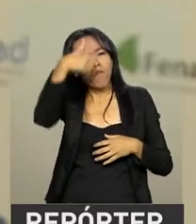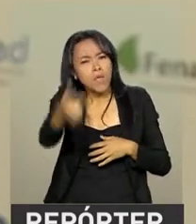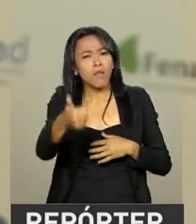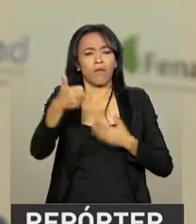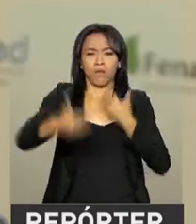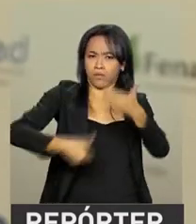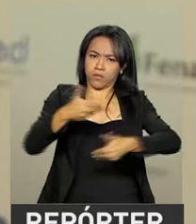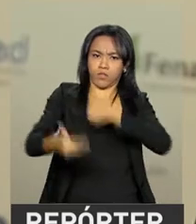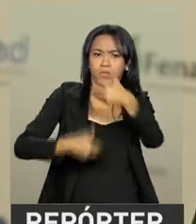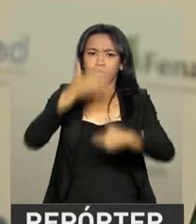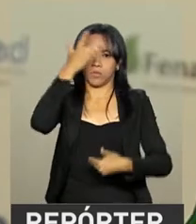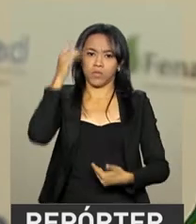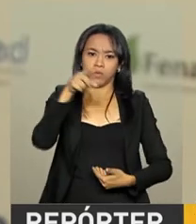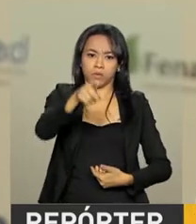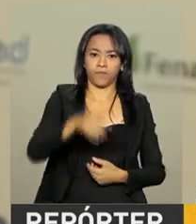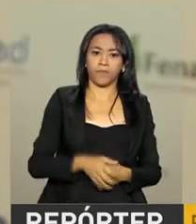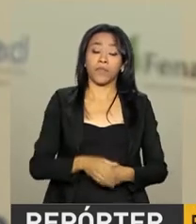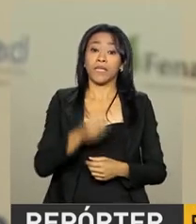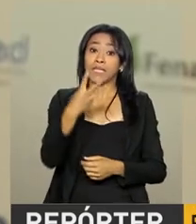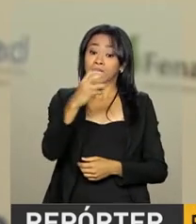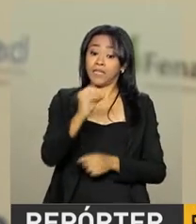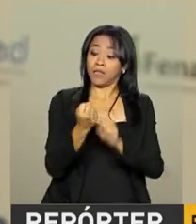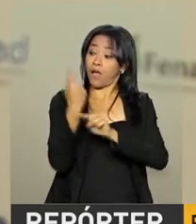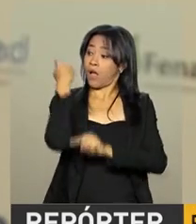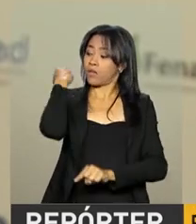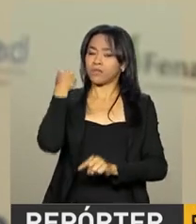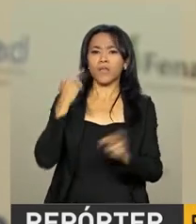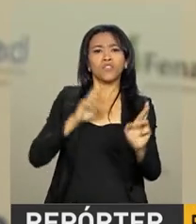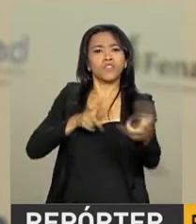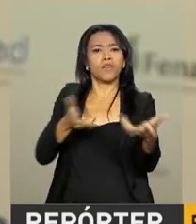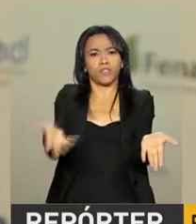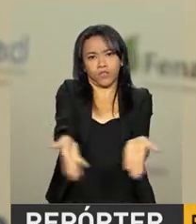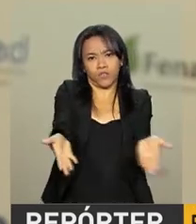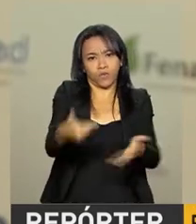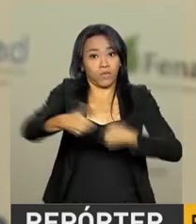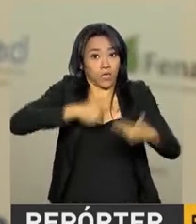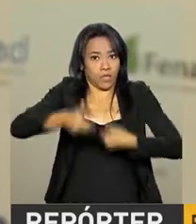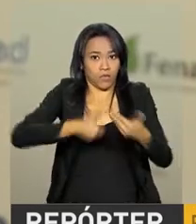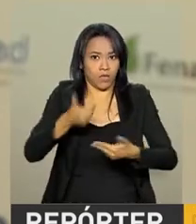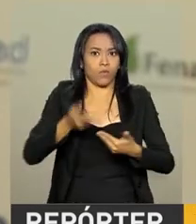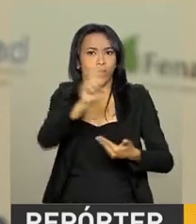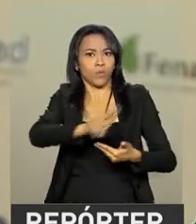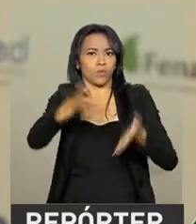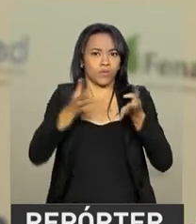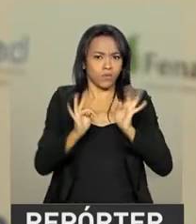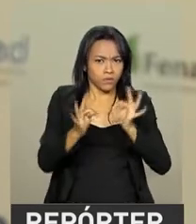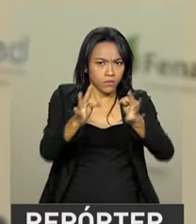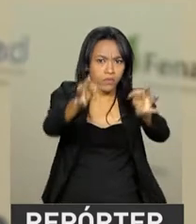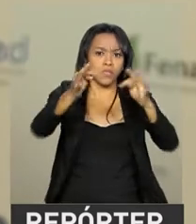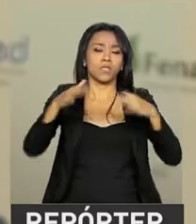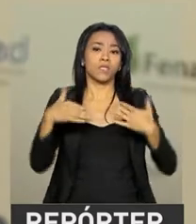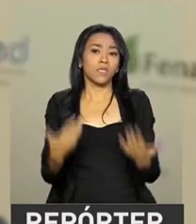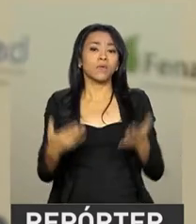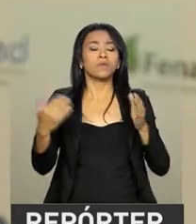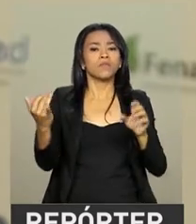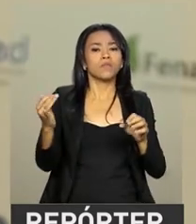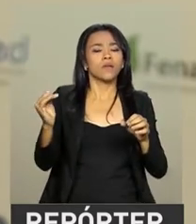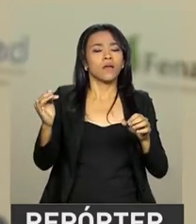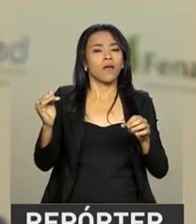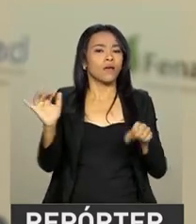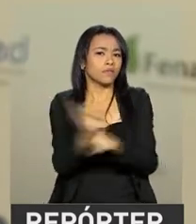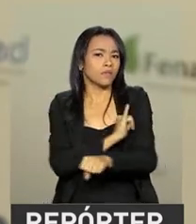população tão paciente há 30 anos atrás é completamente diferente de hoje com a tecnologia como sendo de alto custo então medidas e